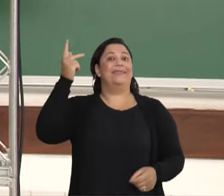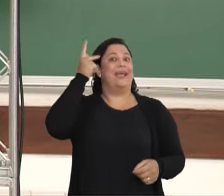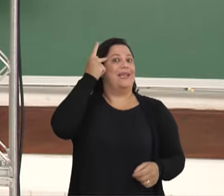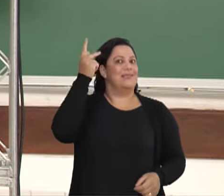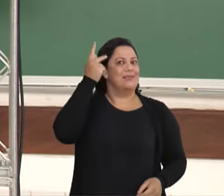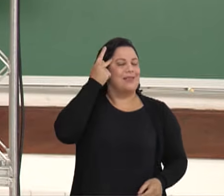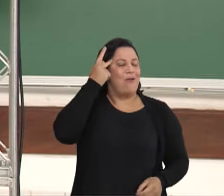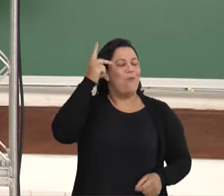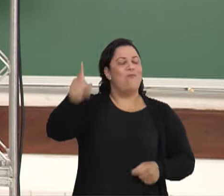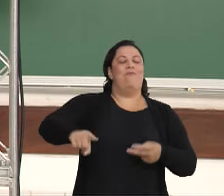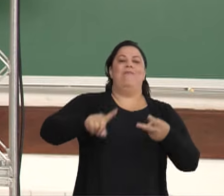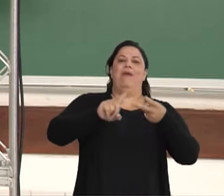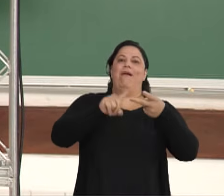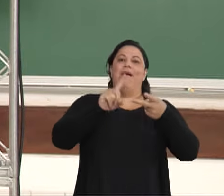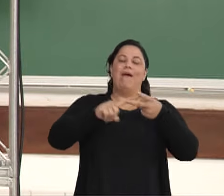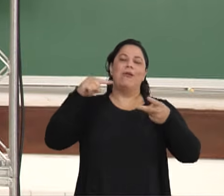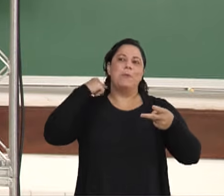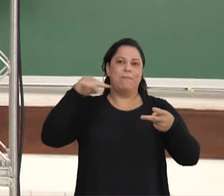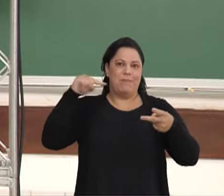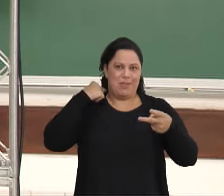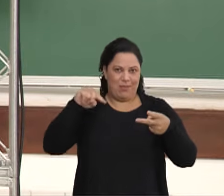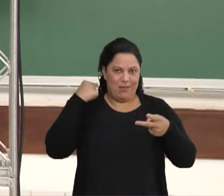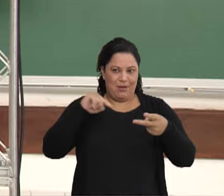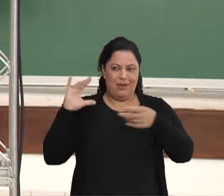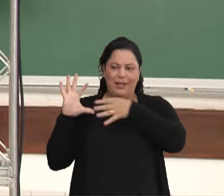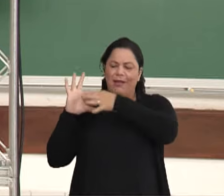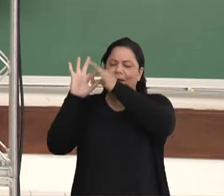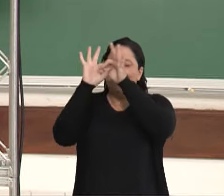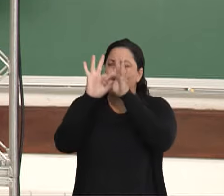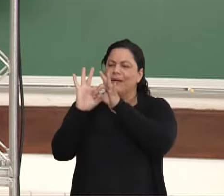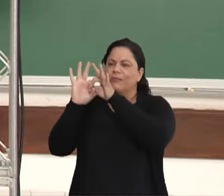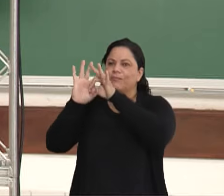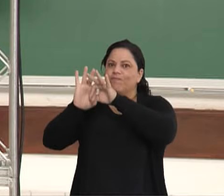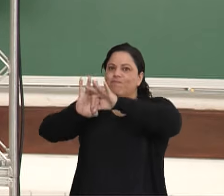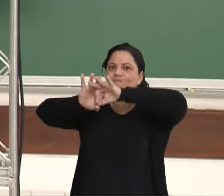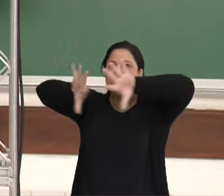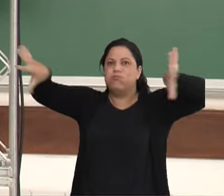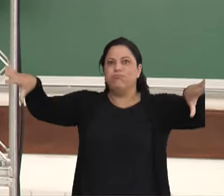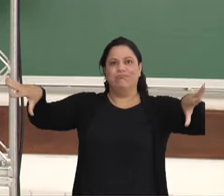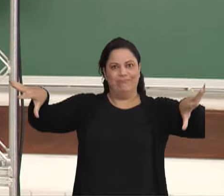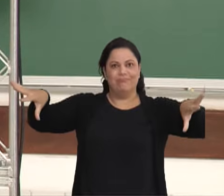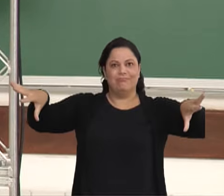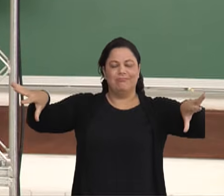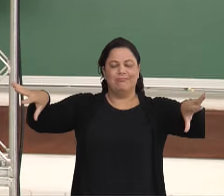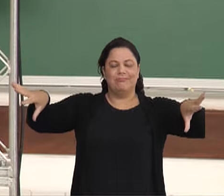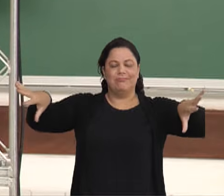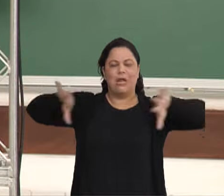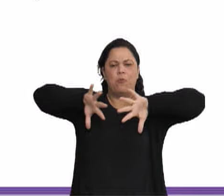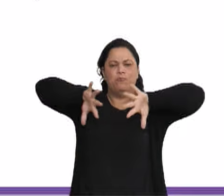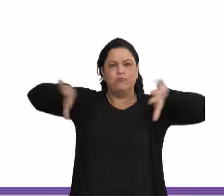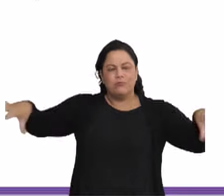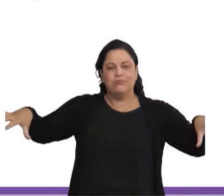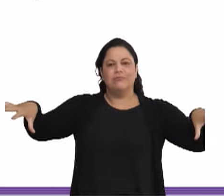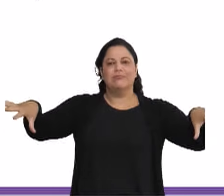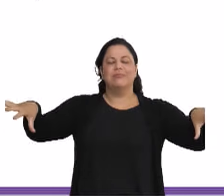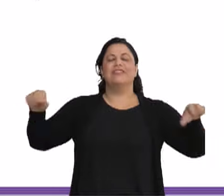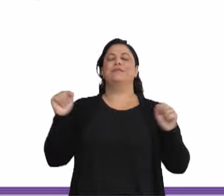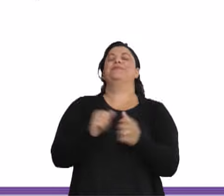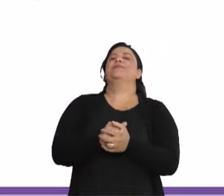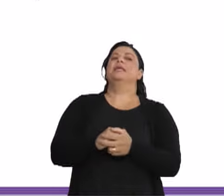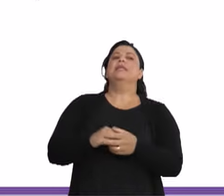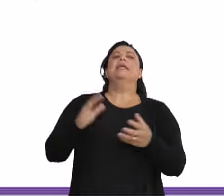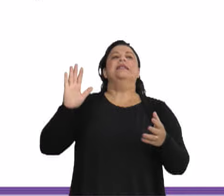vinha desde 1894, certo? A Aliança